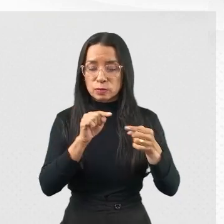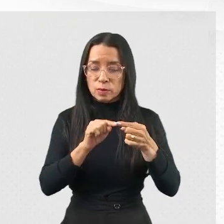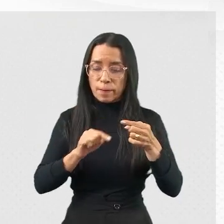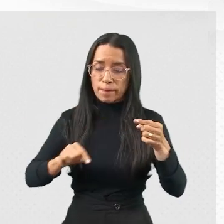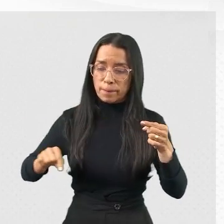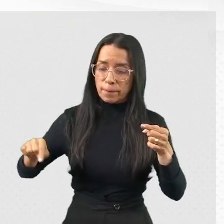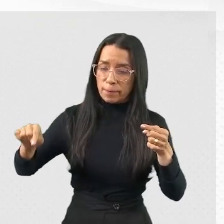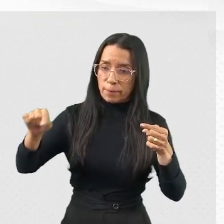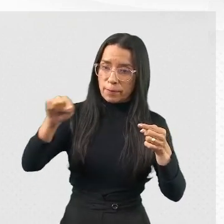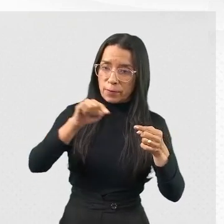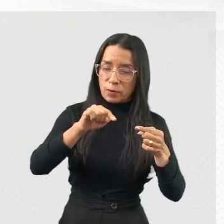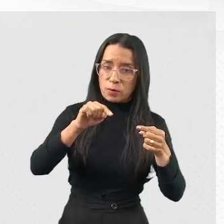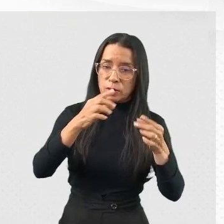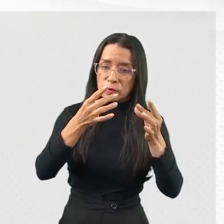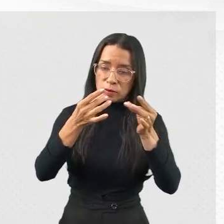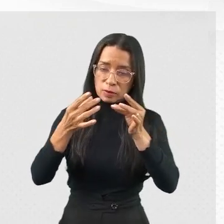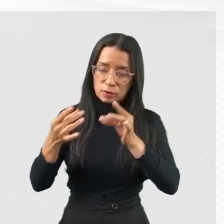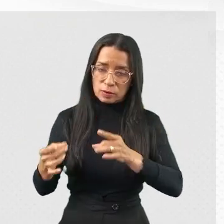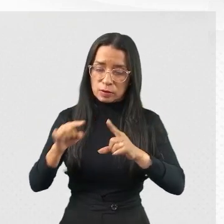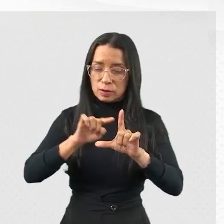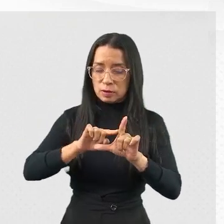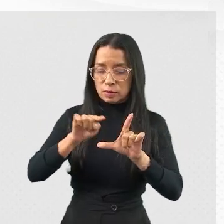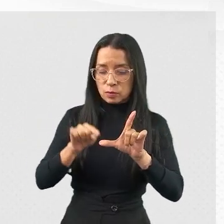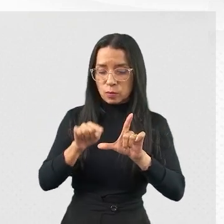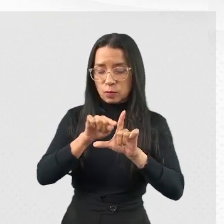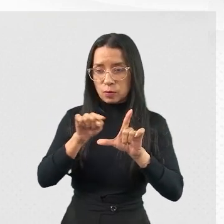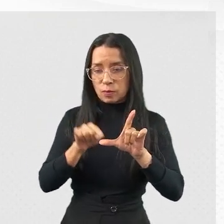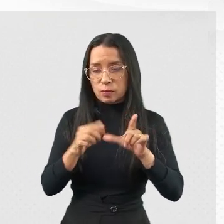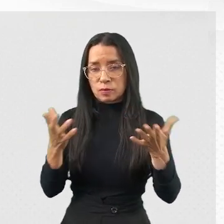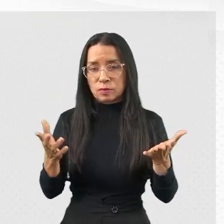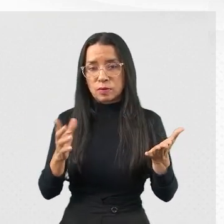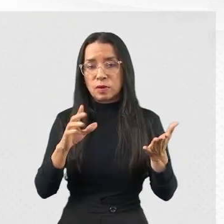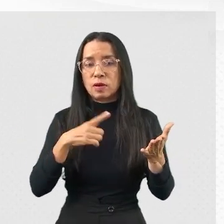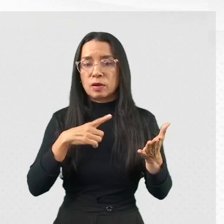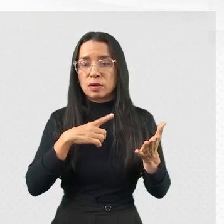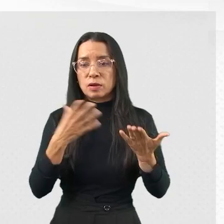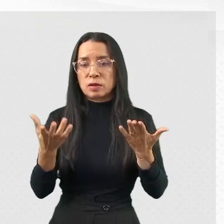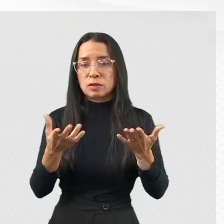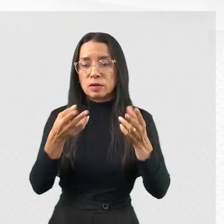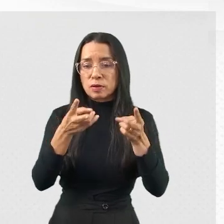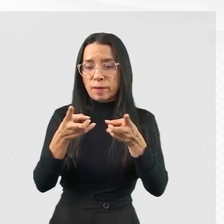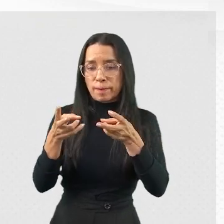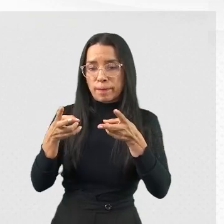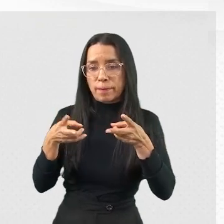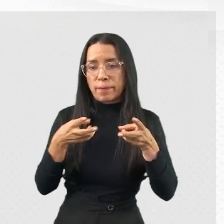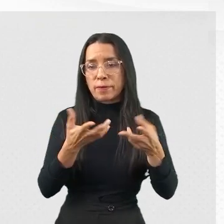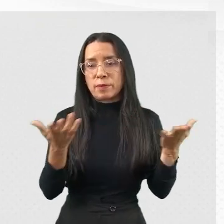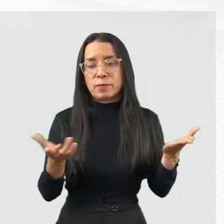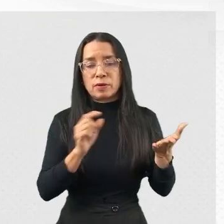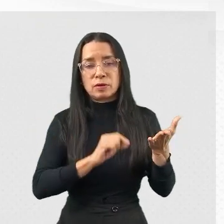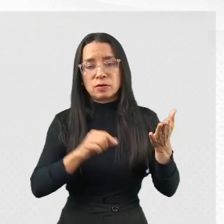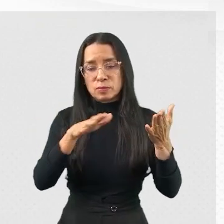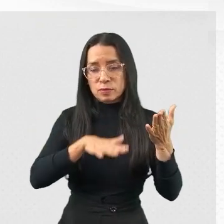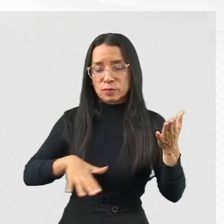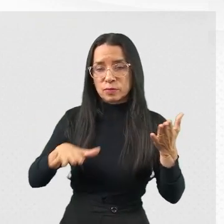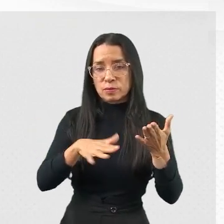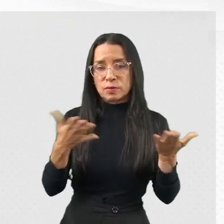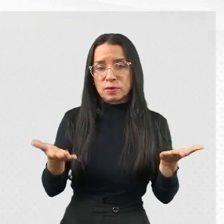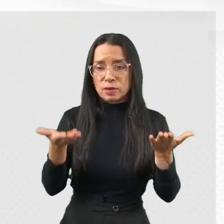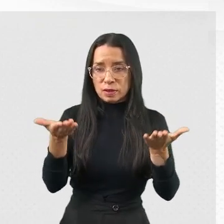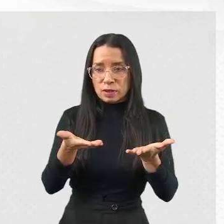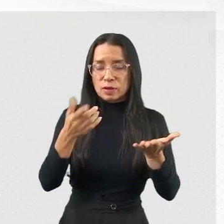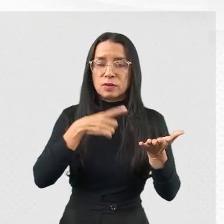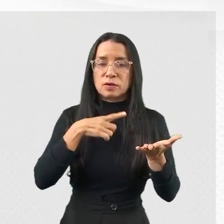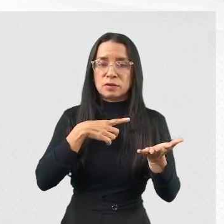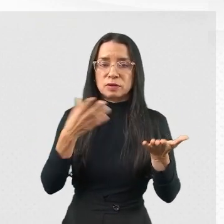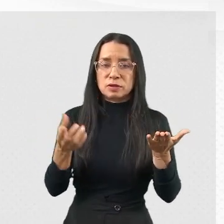o espaço, está descrevendo o ângulo, eles estão juntos. Só que eu tenho a perspectiva do espaço percorrido e agora eu